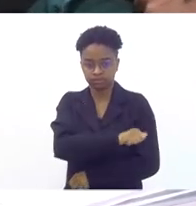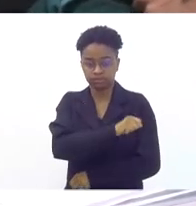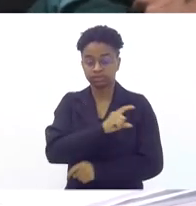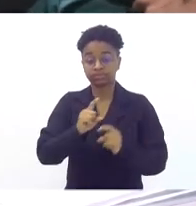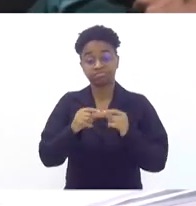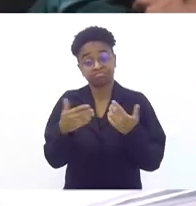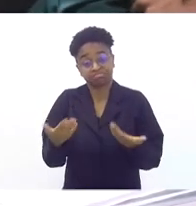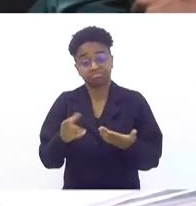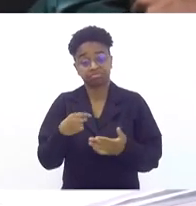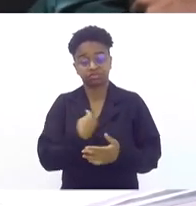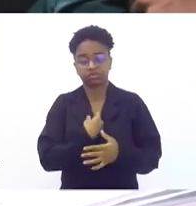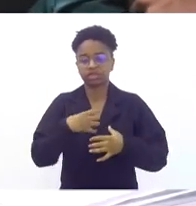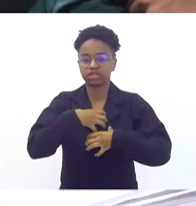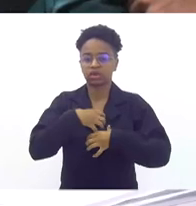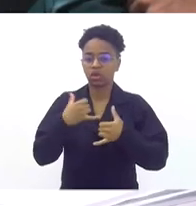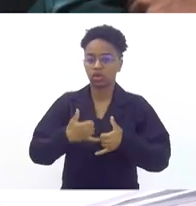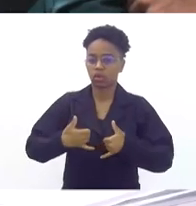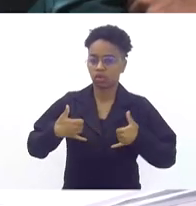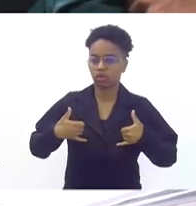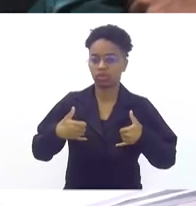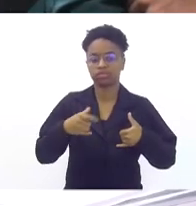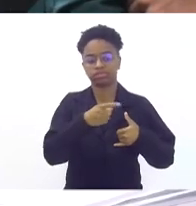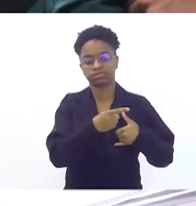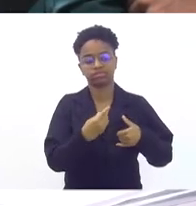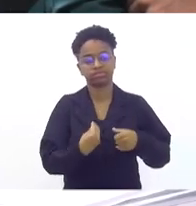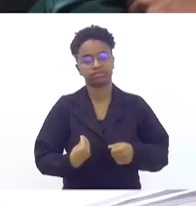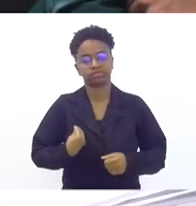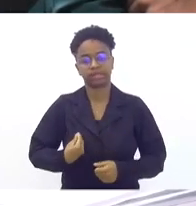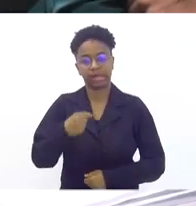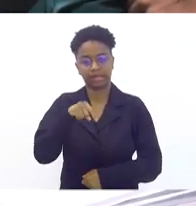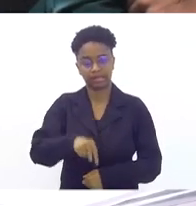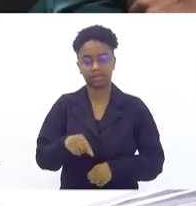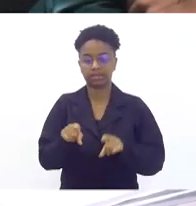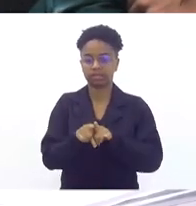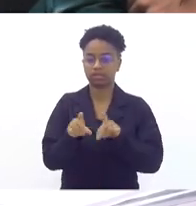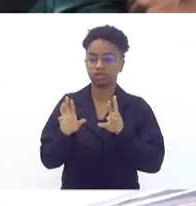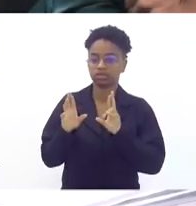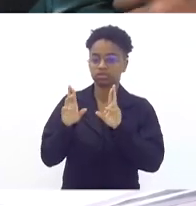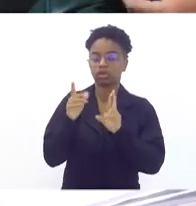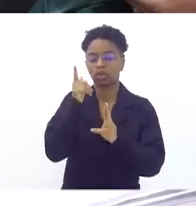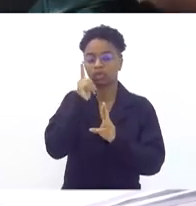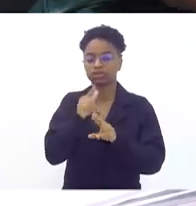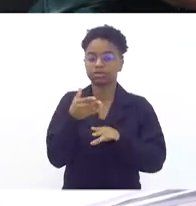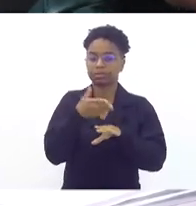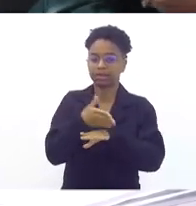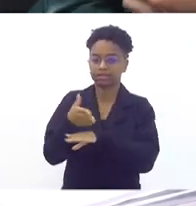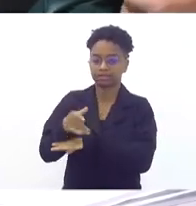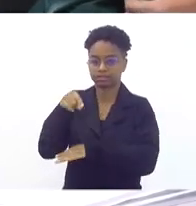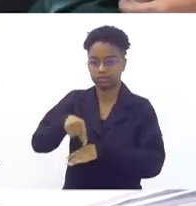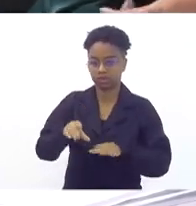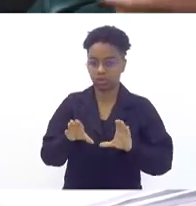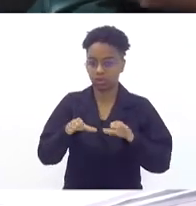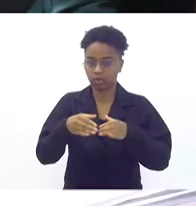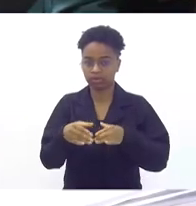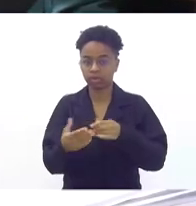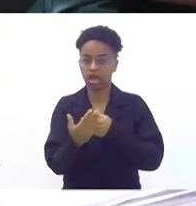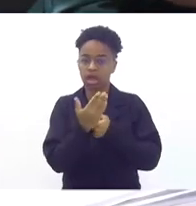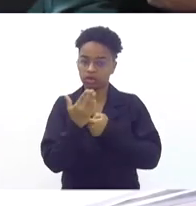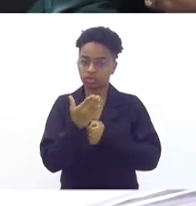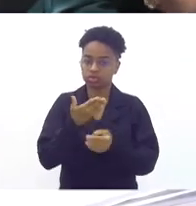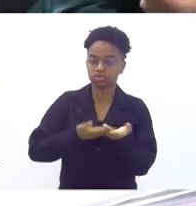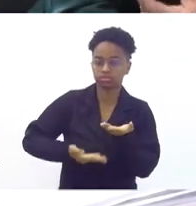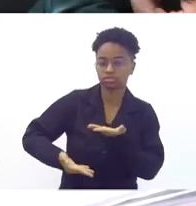ficamos muito orgulhosos de tê-lo aqui Vereador e espero que o Senhor possa participar conosco nessa comissão nos ajudando